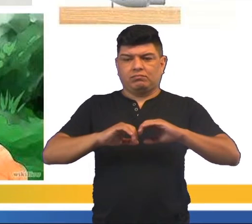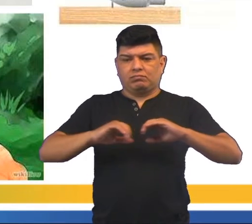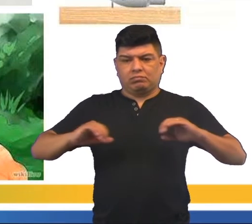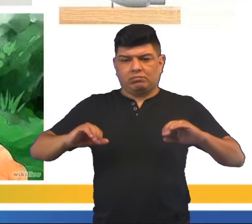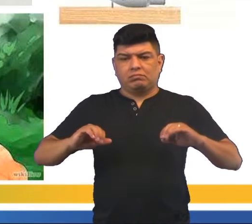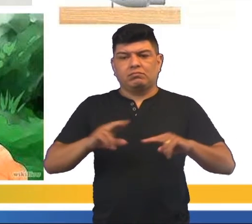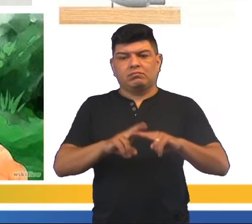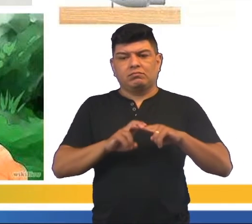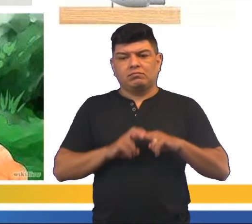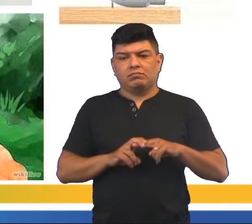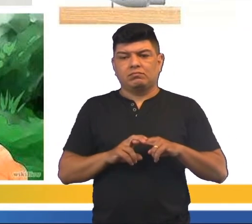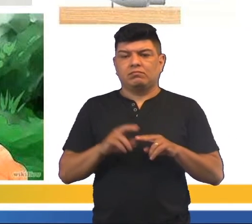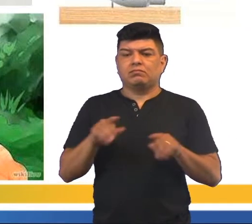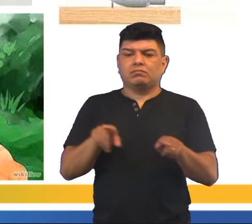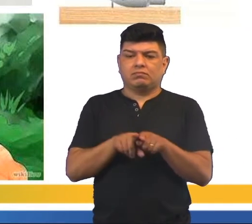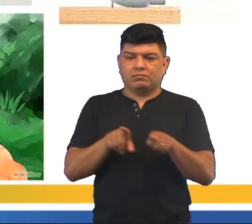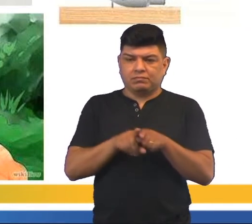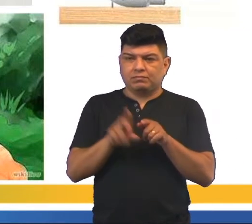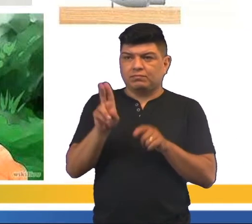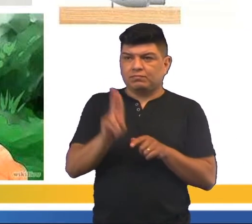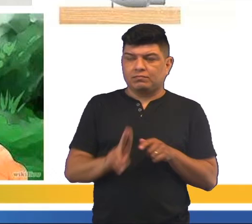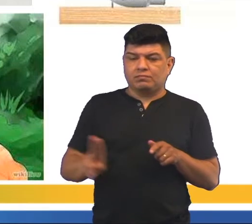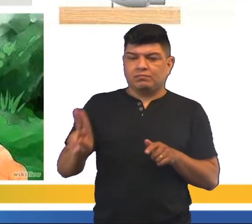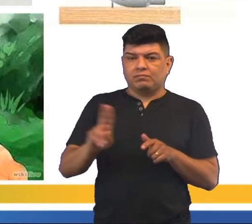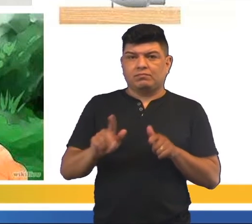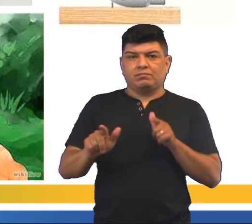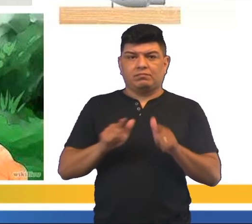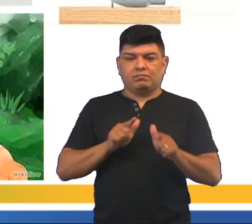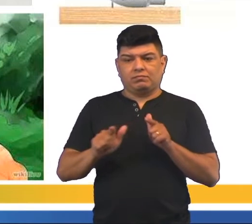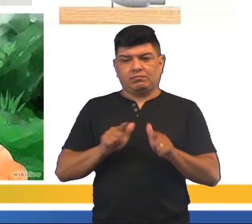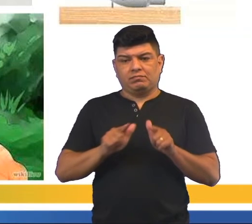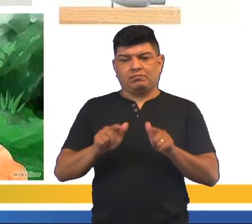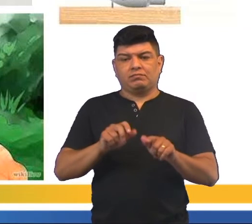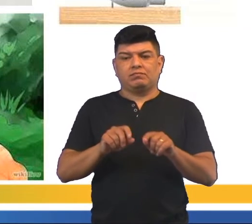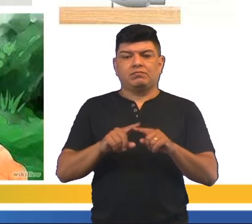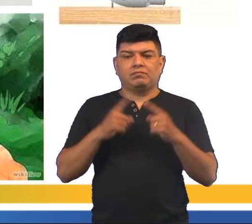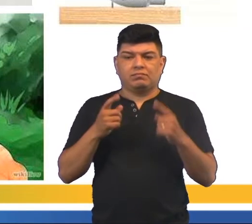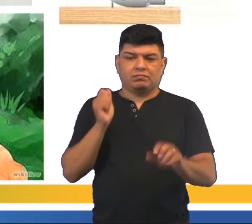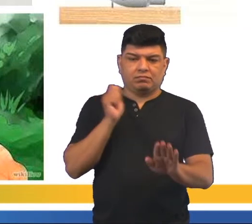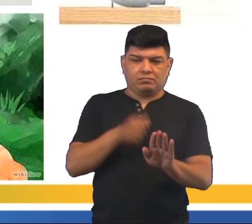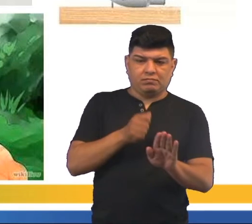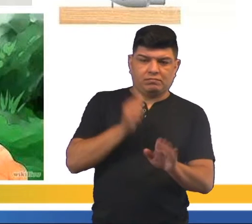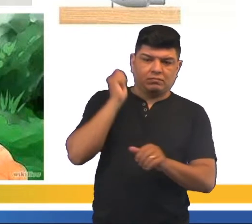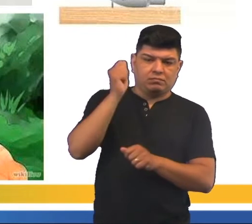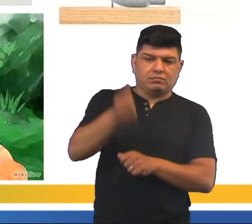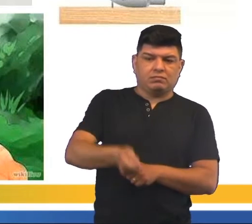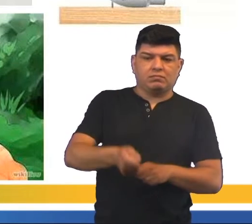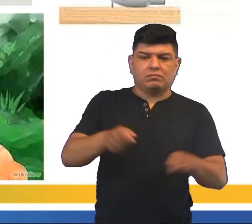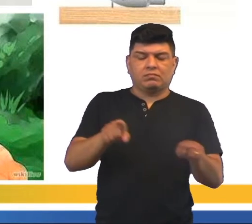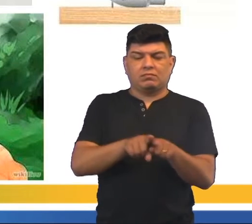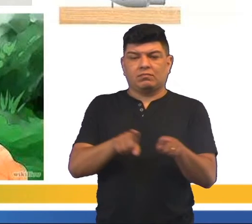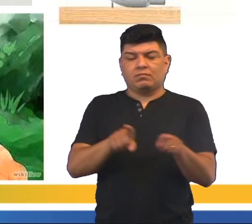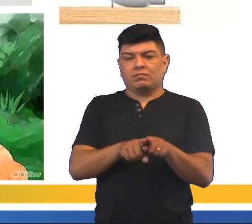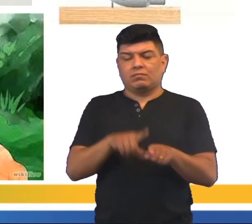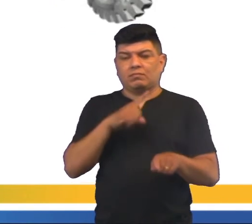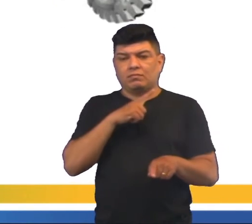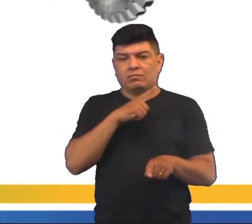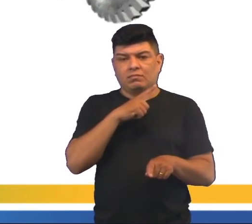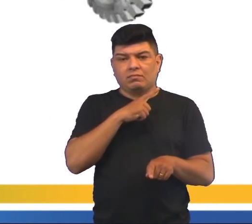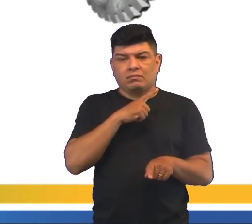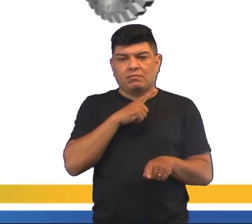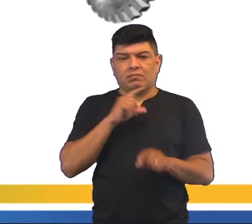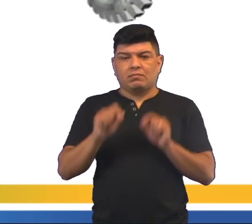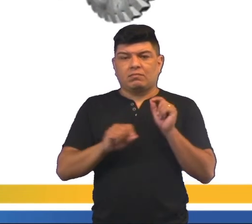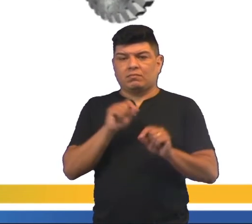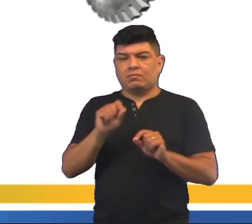de madeira tão Machado ele também vai utilizar o seu trabalho e além do martelo do Machado né a gente